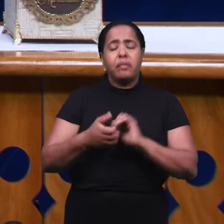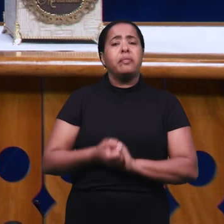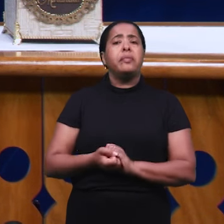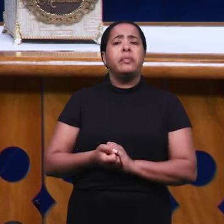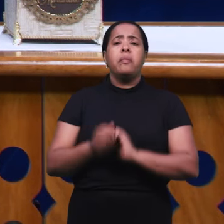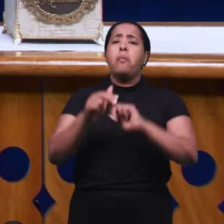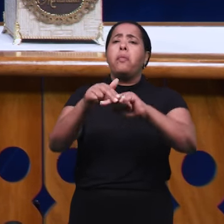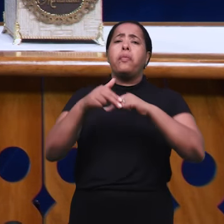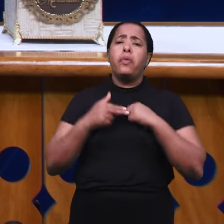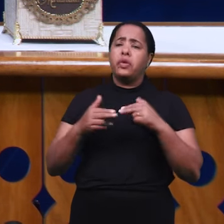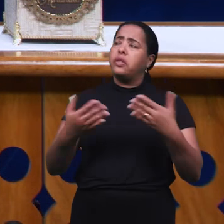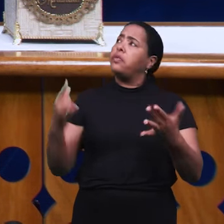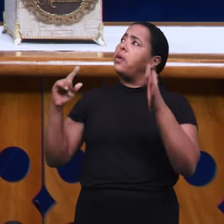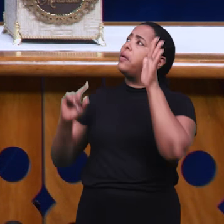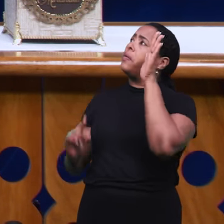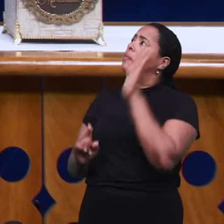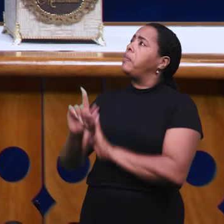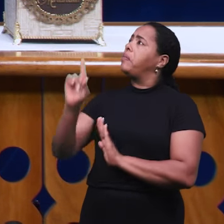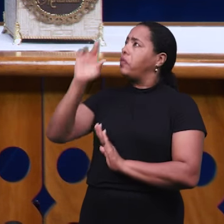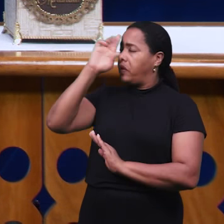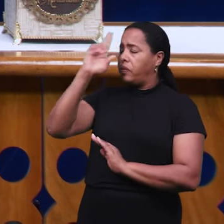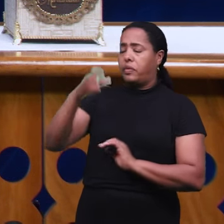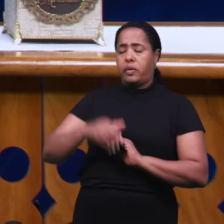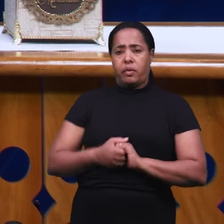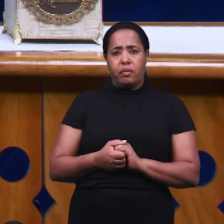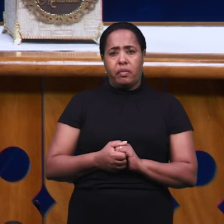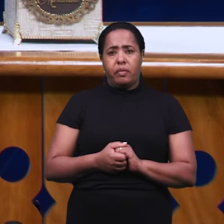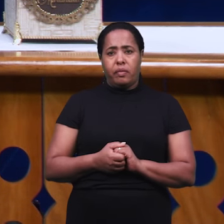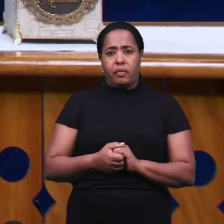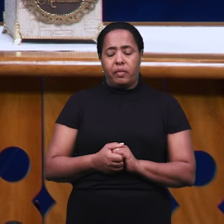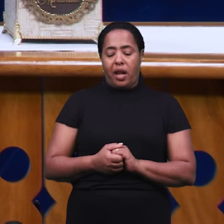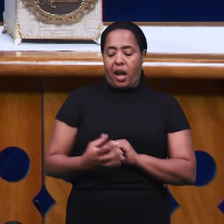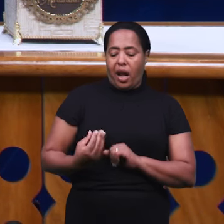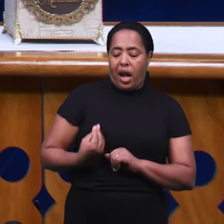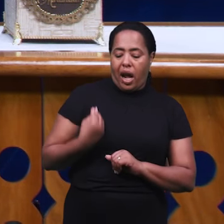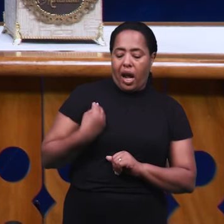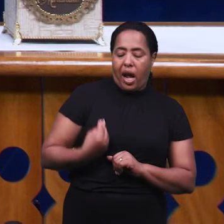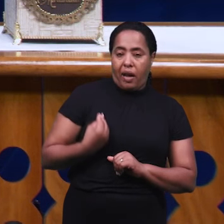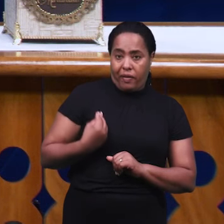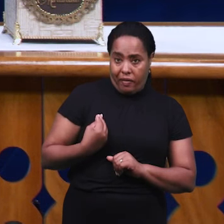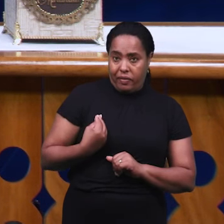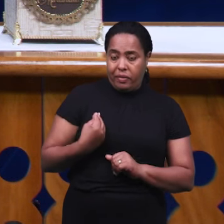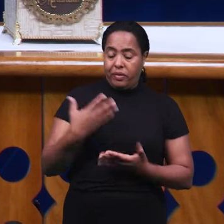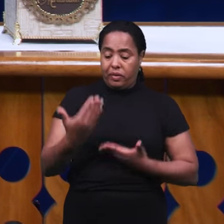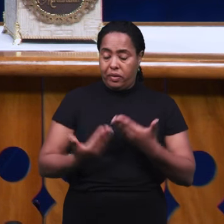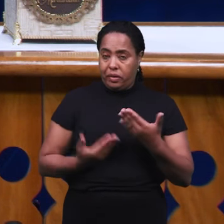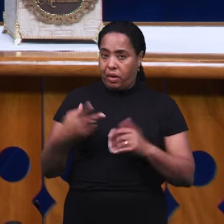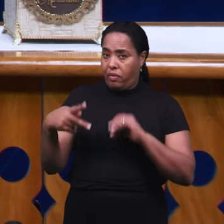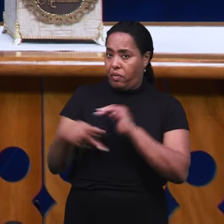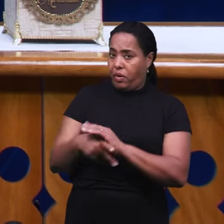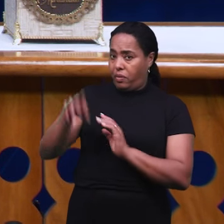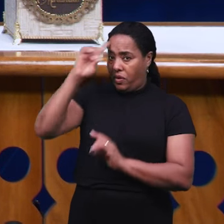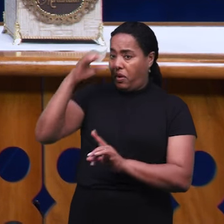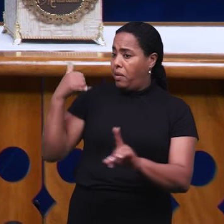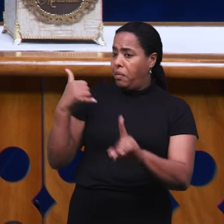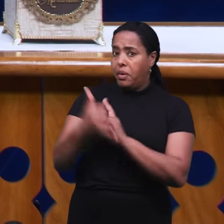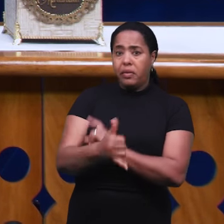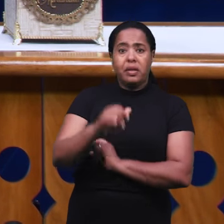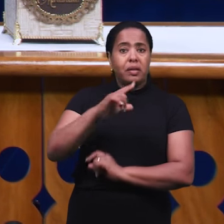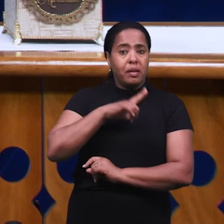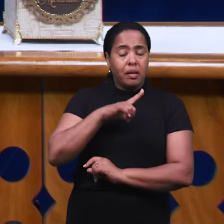Então, por que consultar ao Senhor? Porque a vida de um servo do Senhor, ela é